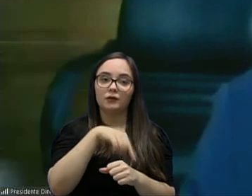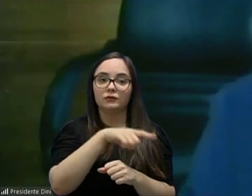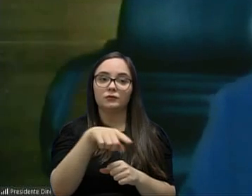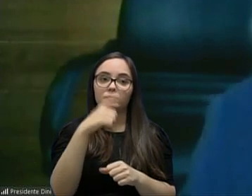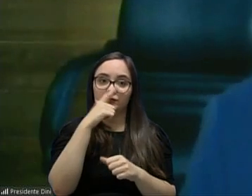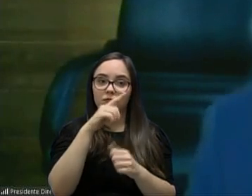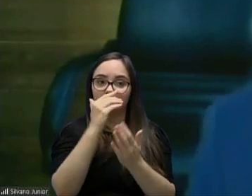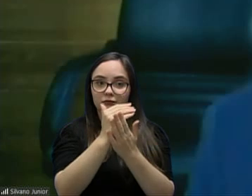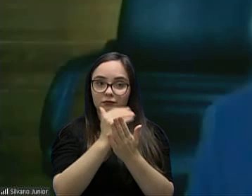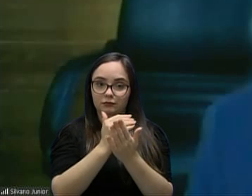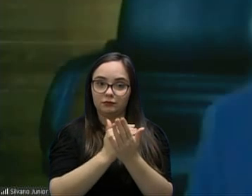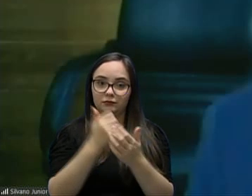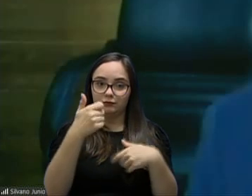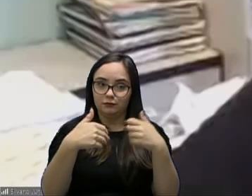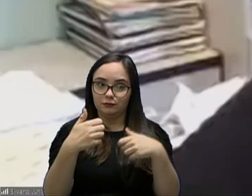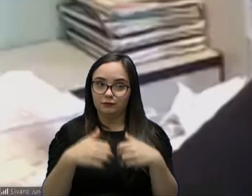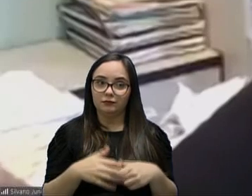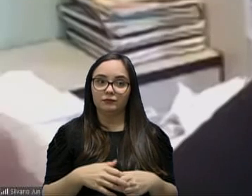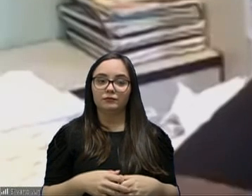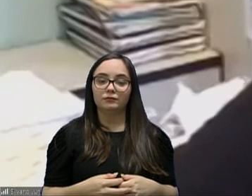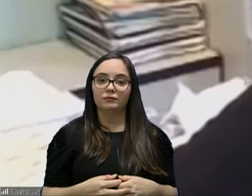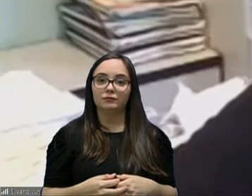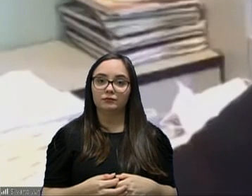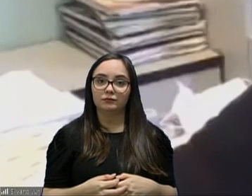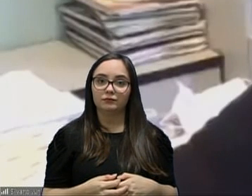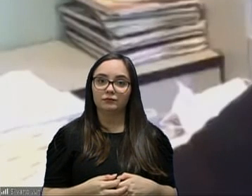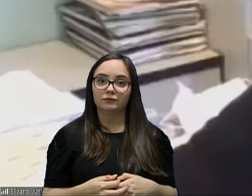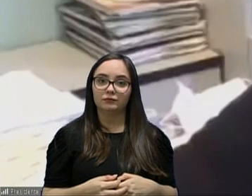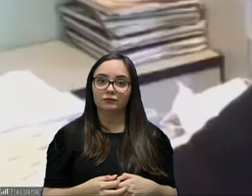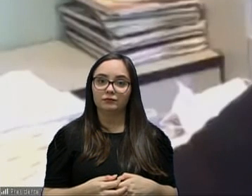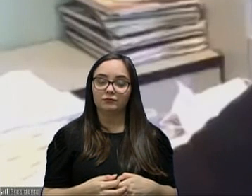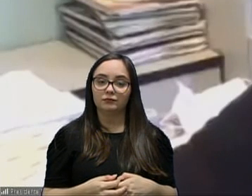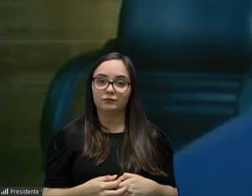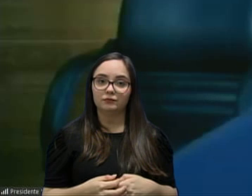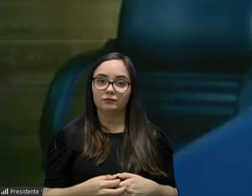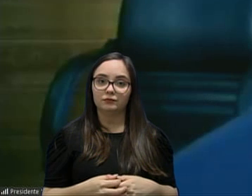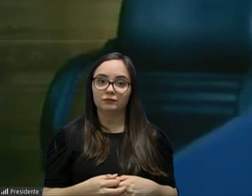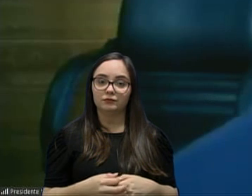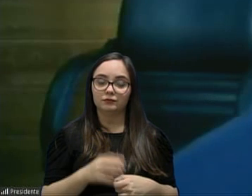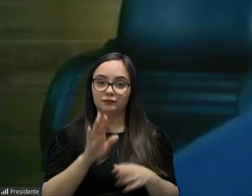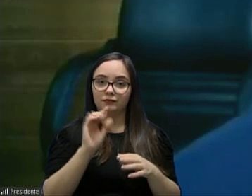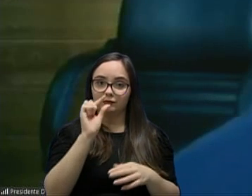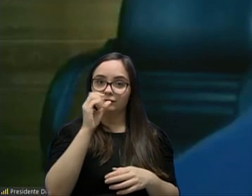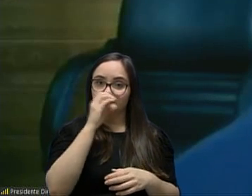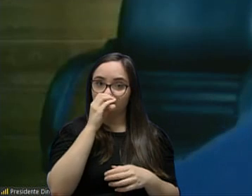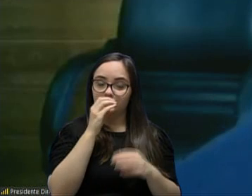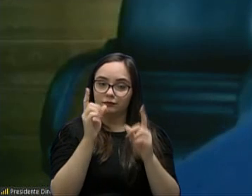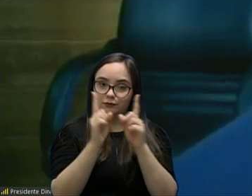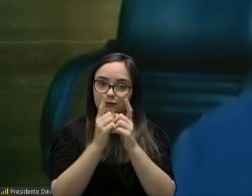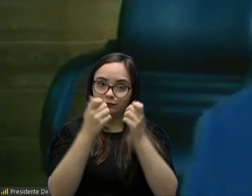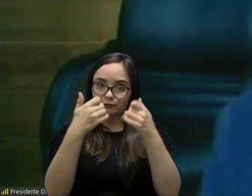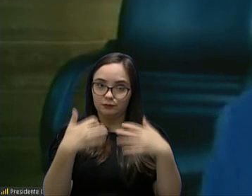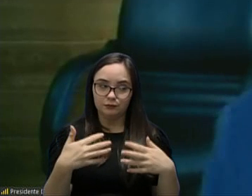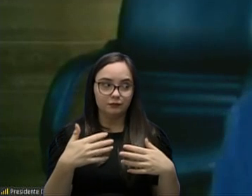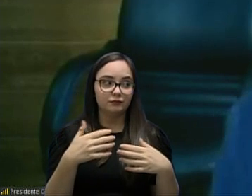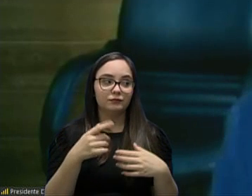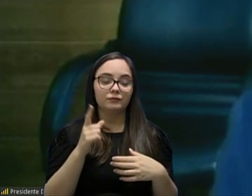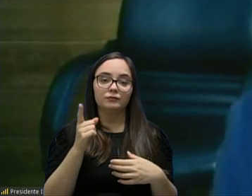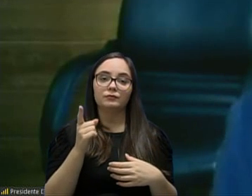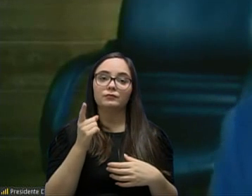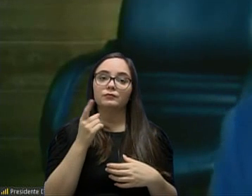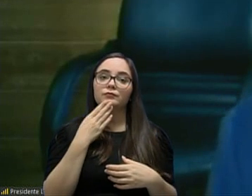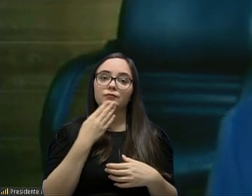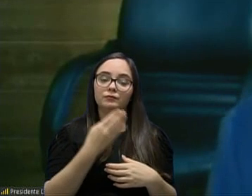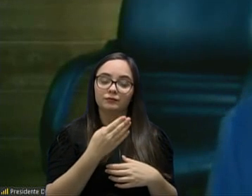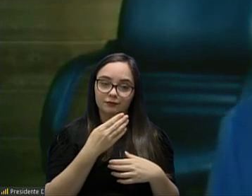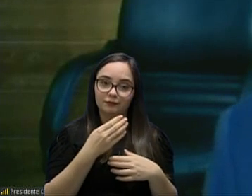vai. Vai. Rápido. Posso falar? Eu quero dizer, Renan, em relação ao solicitado,